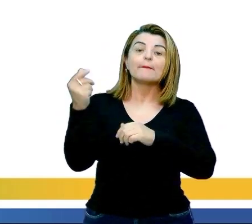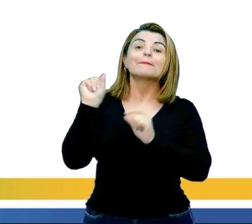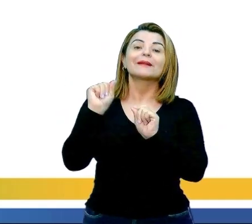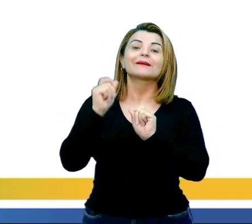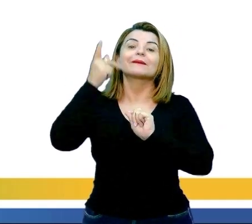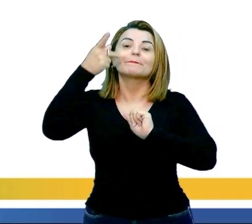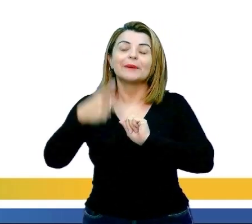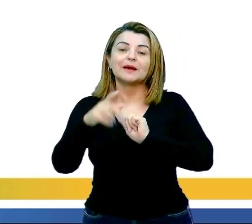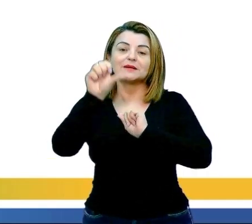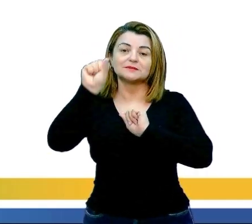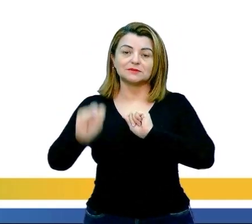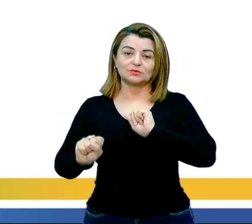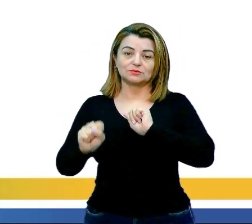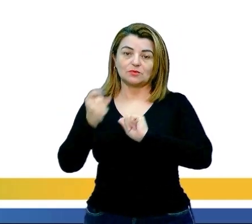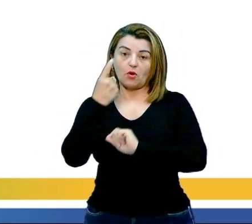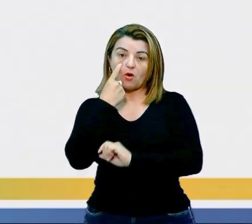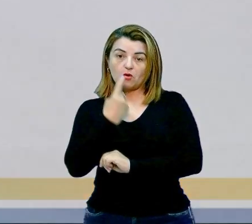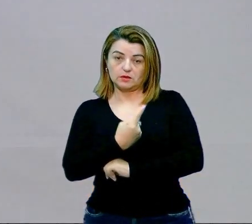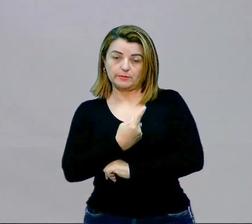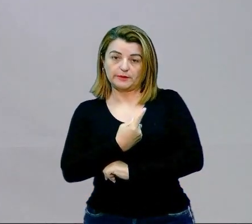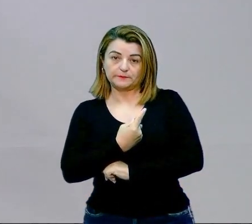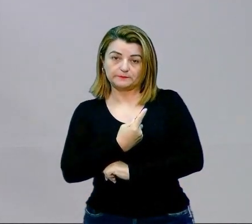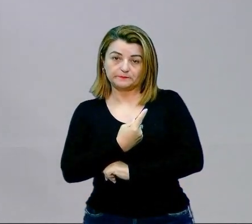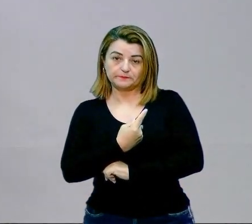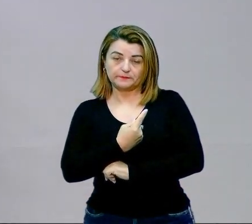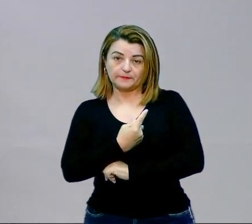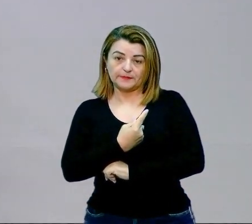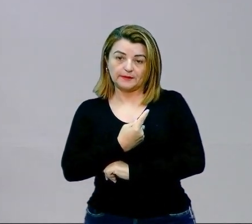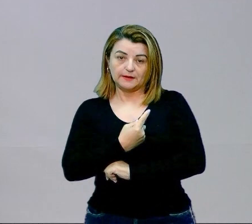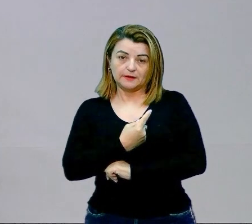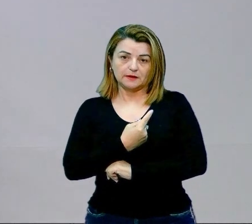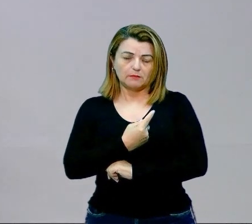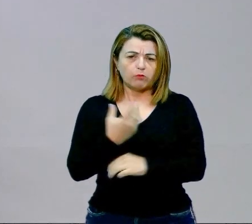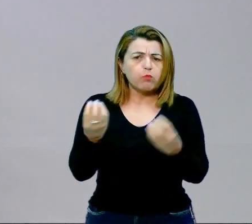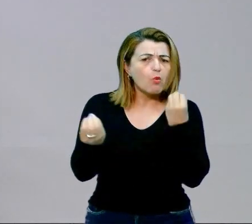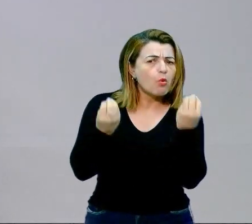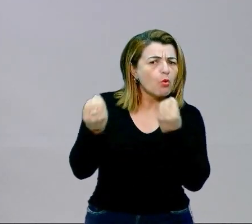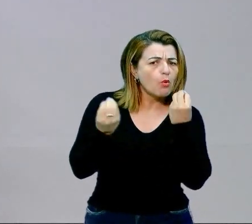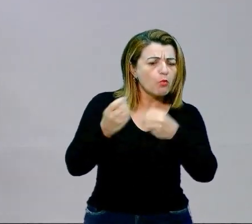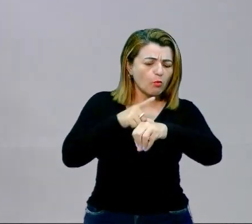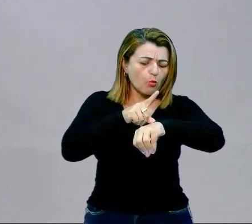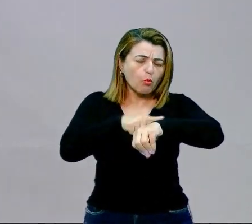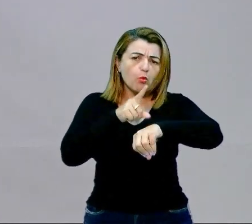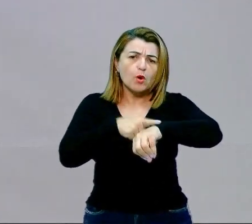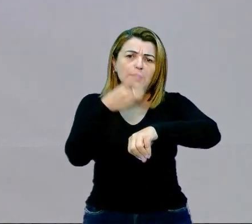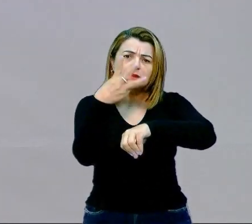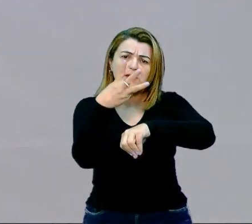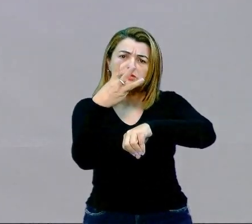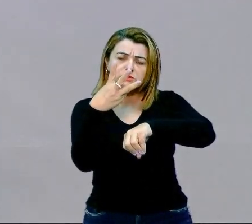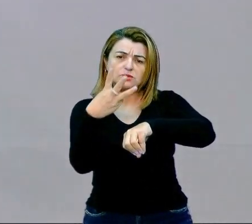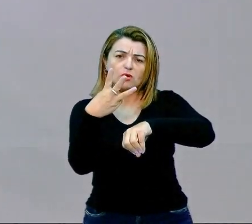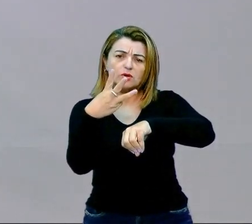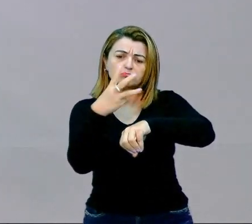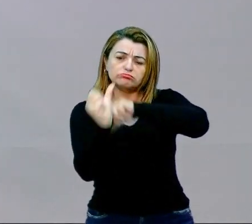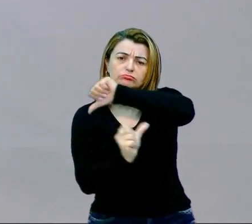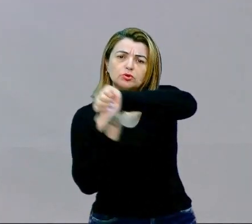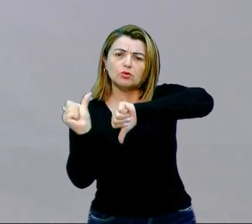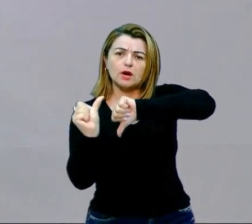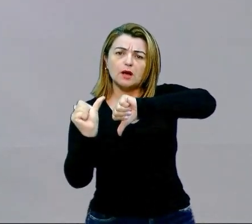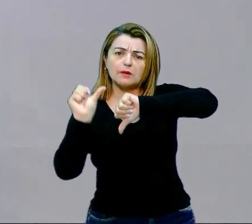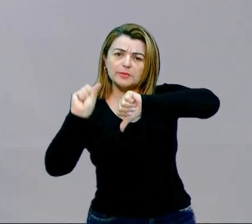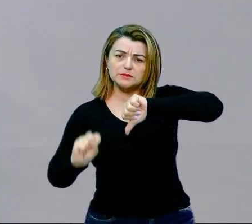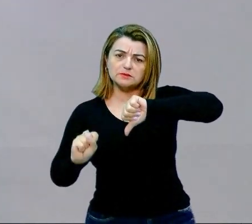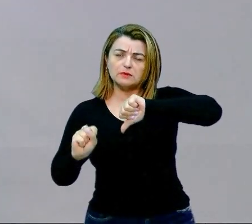dessa? Olhando bem, o cara diz converter 3 horas para segundo. Como é que eu vou lembrar